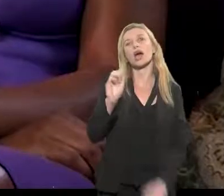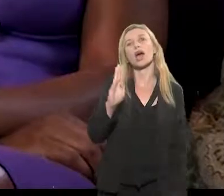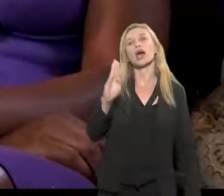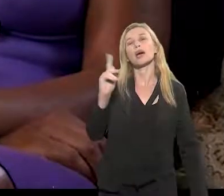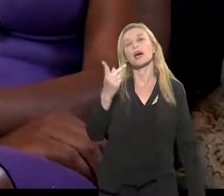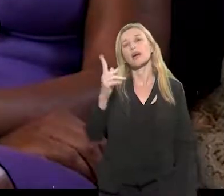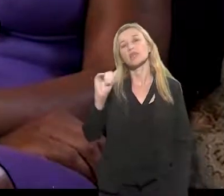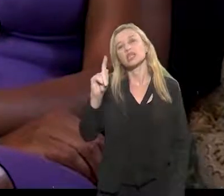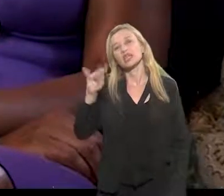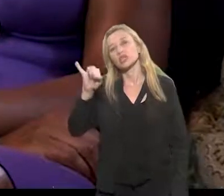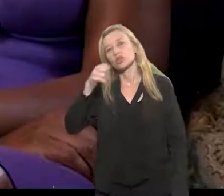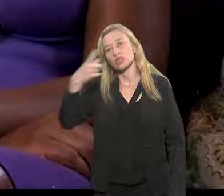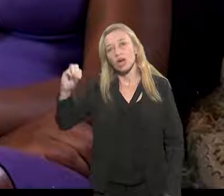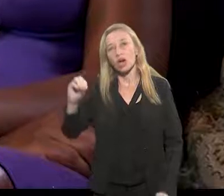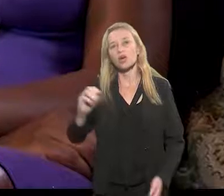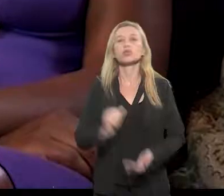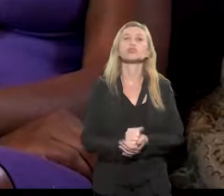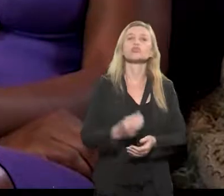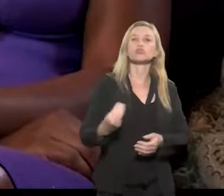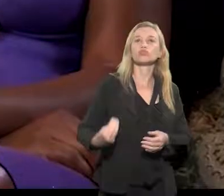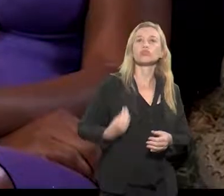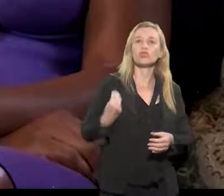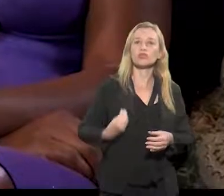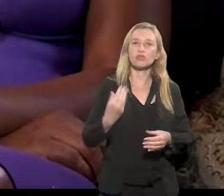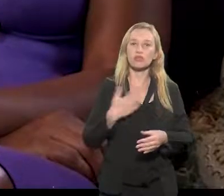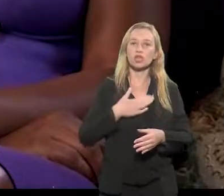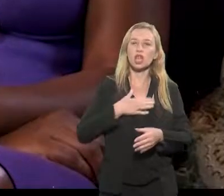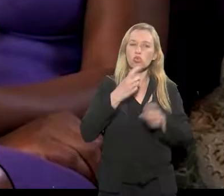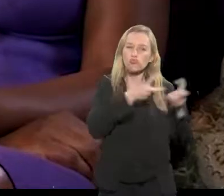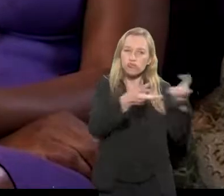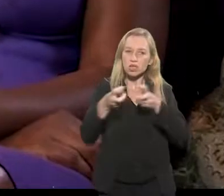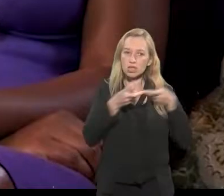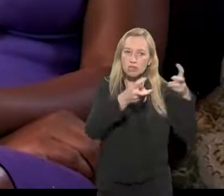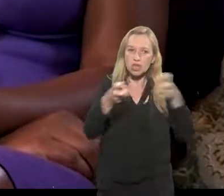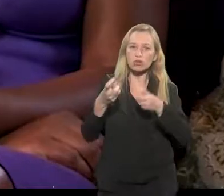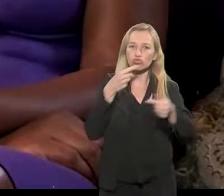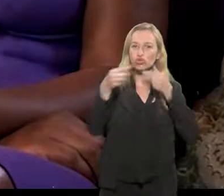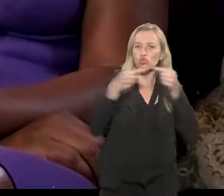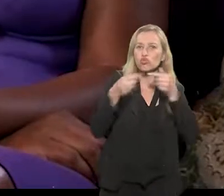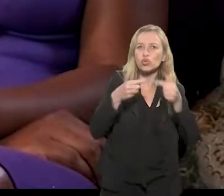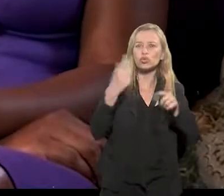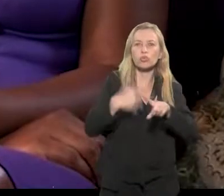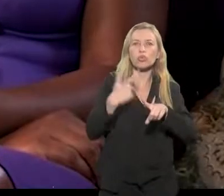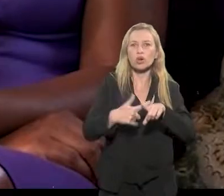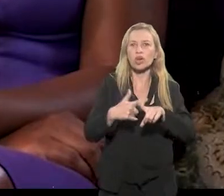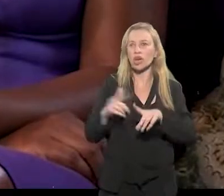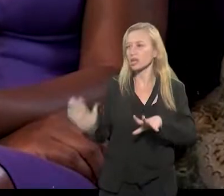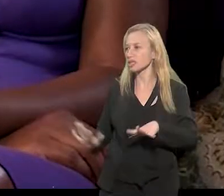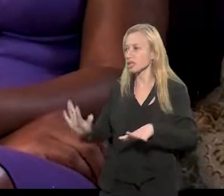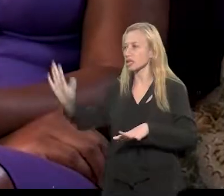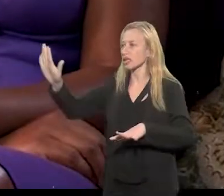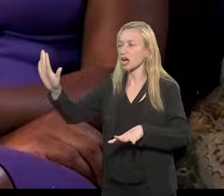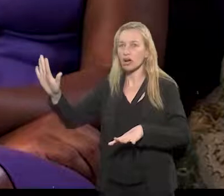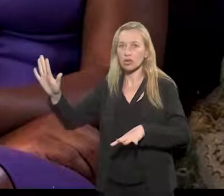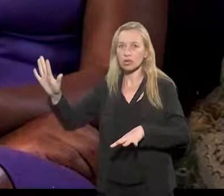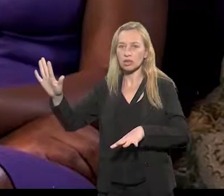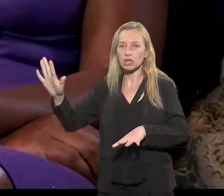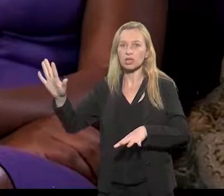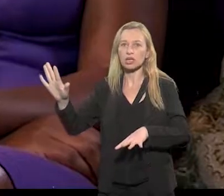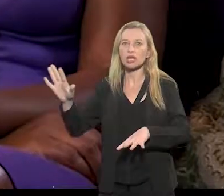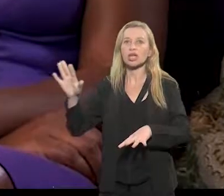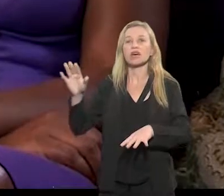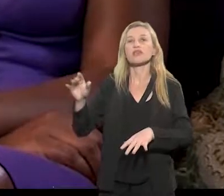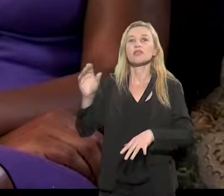um determinado momento da minha vida, mesmo dentro da minha casa, eu comecei a perceber esse discurso de que a Cidade Alta era uma favela, os vizinhos